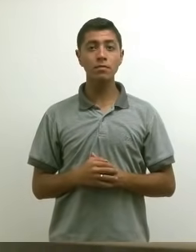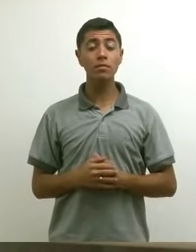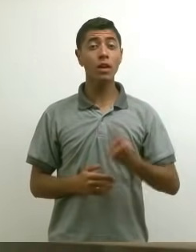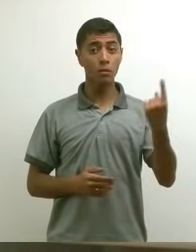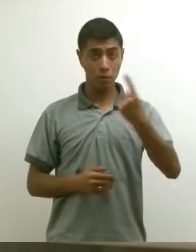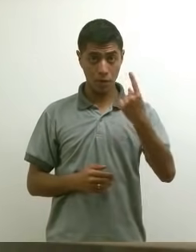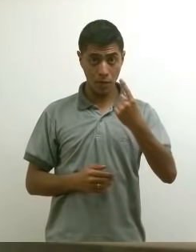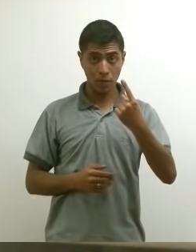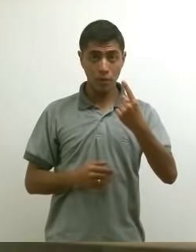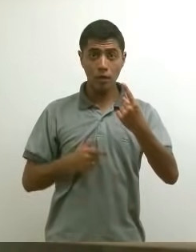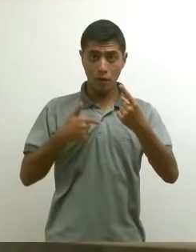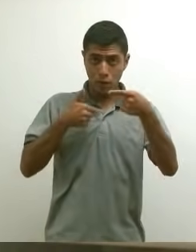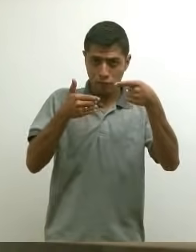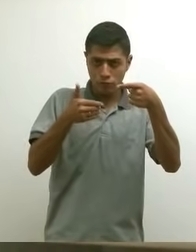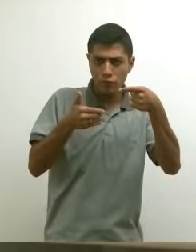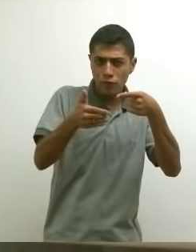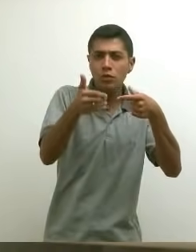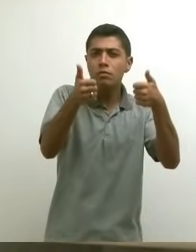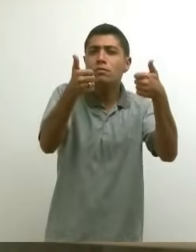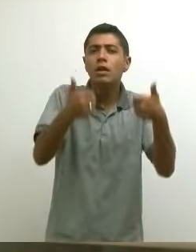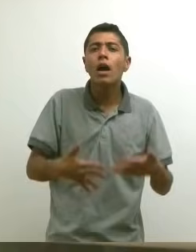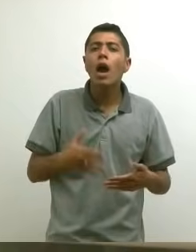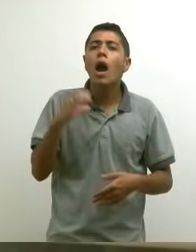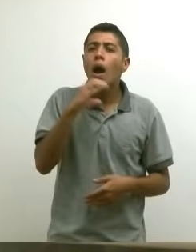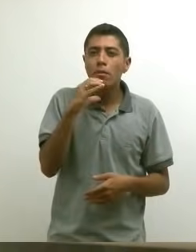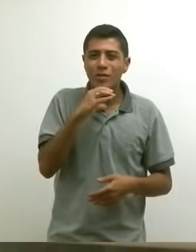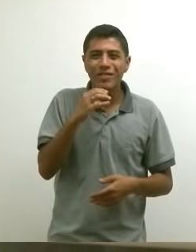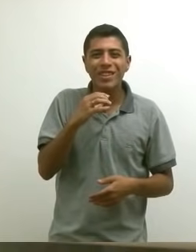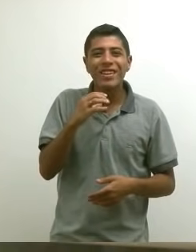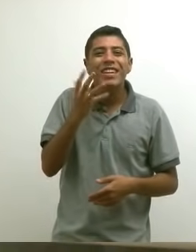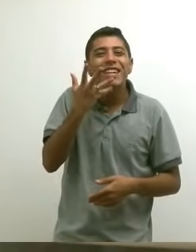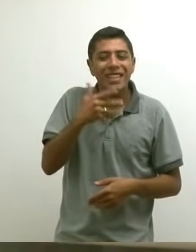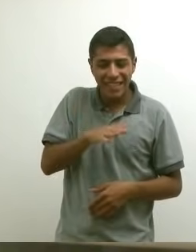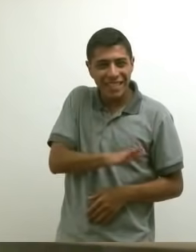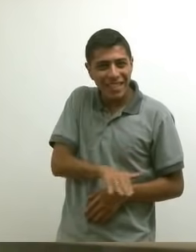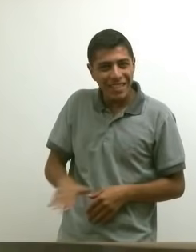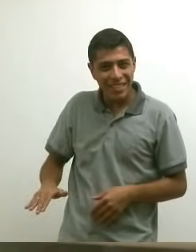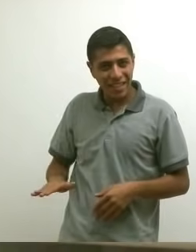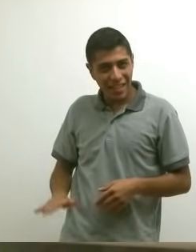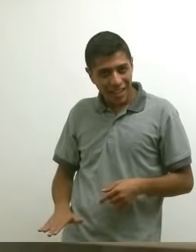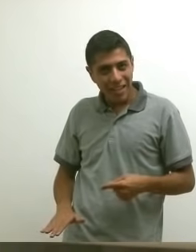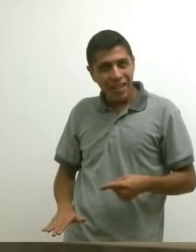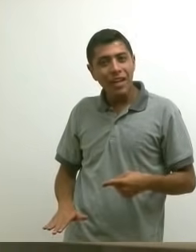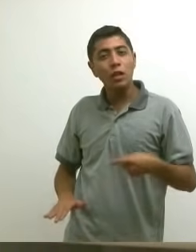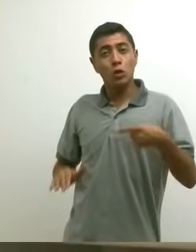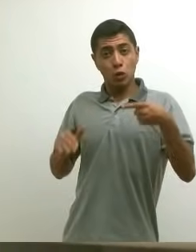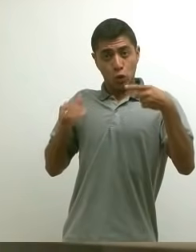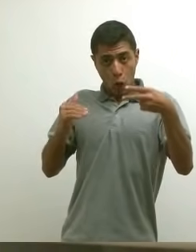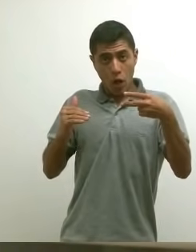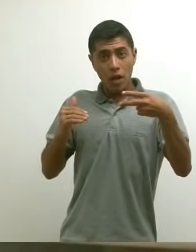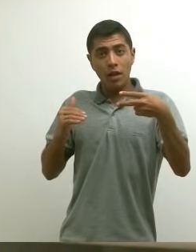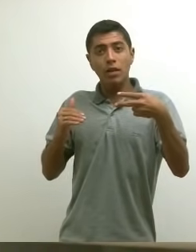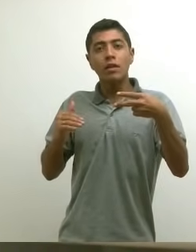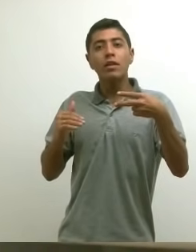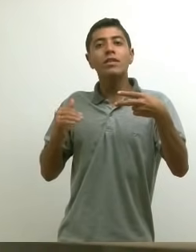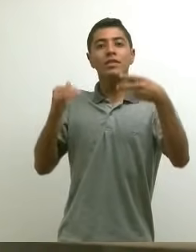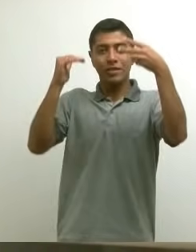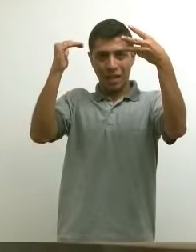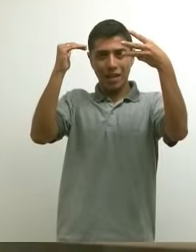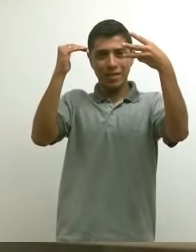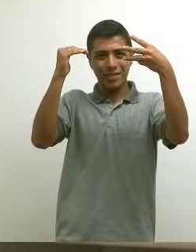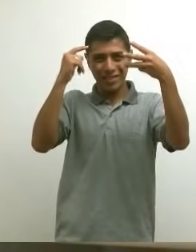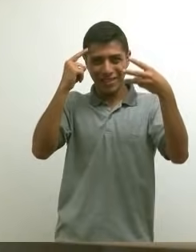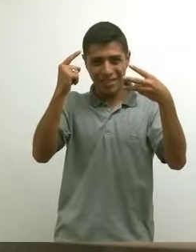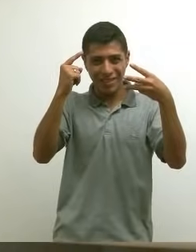infâncias eu volto à questão de brincar porque acho que é completamente diferente brincar na primeira infância brincar na segunda infância